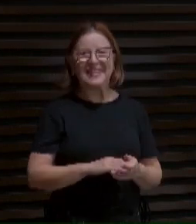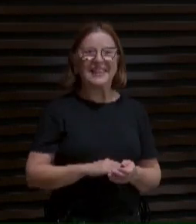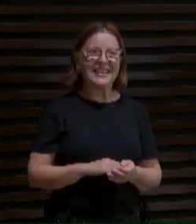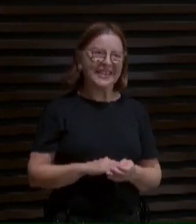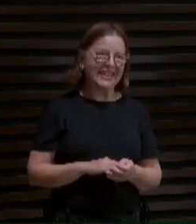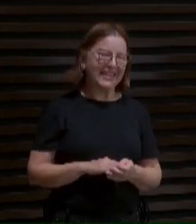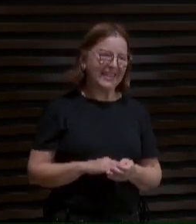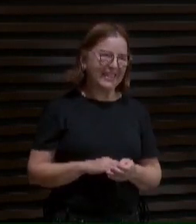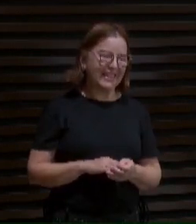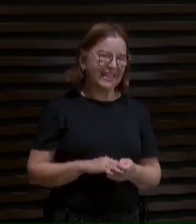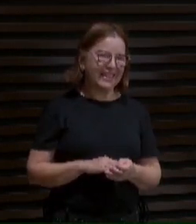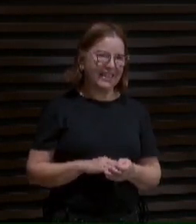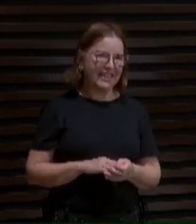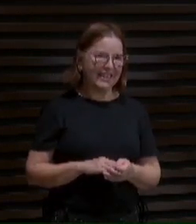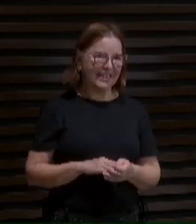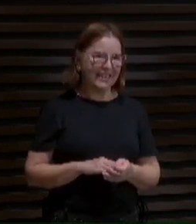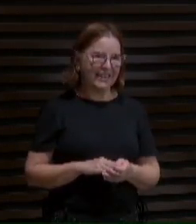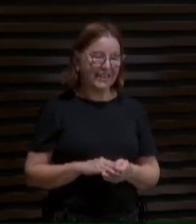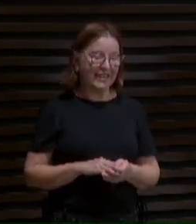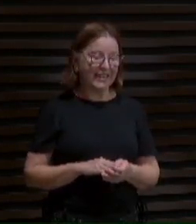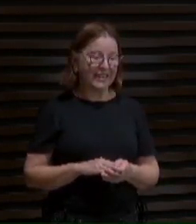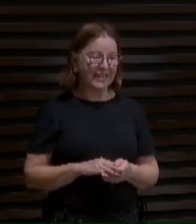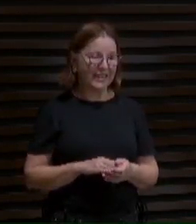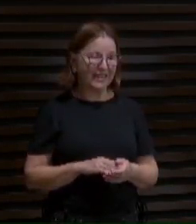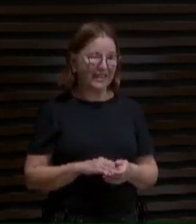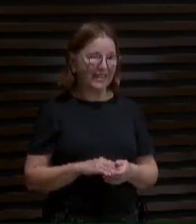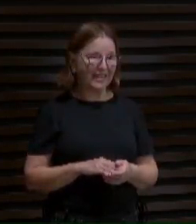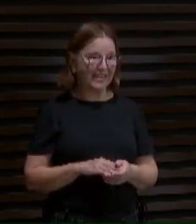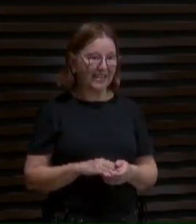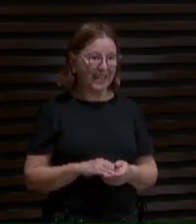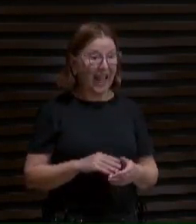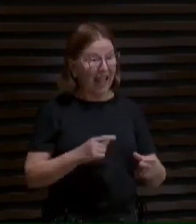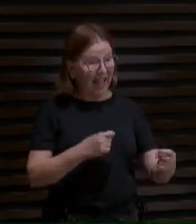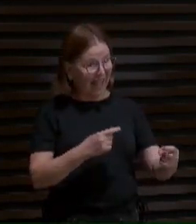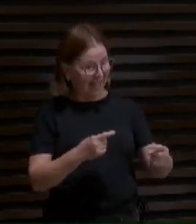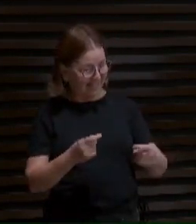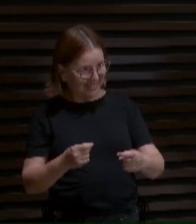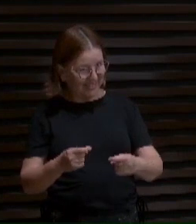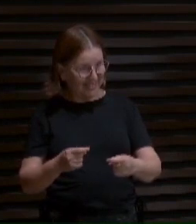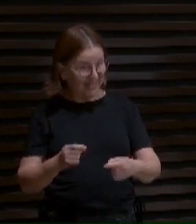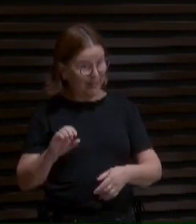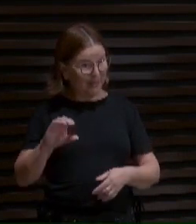E a guerra que houve entre